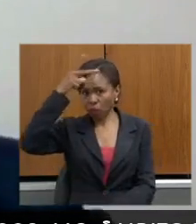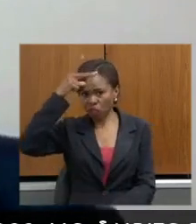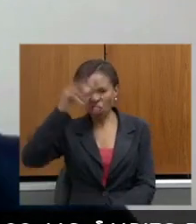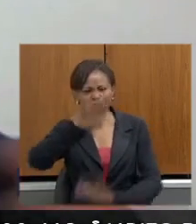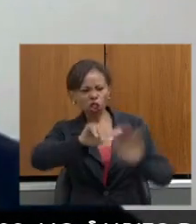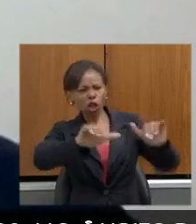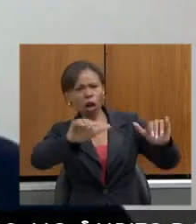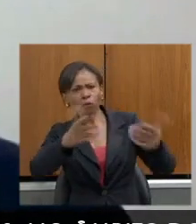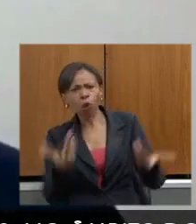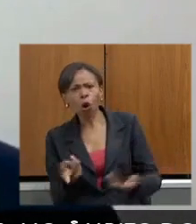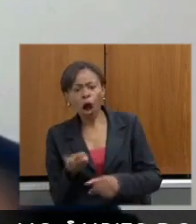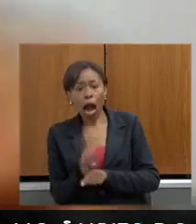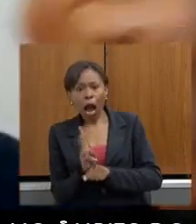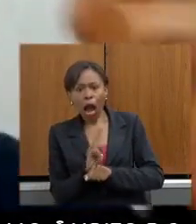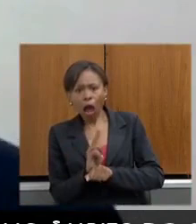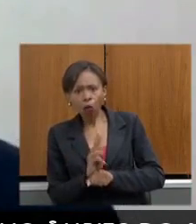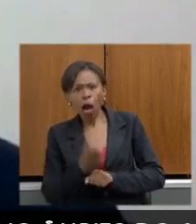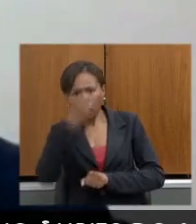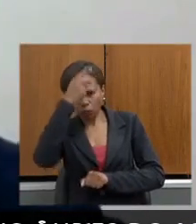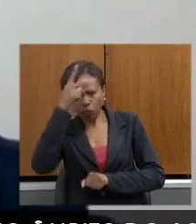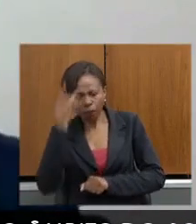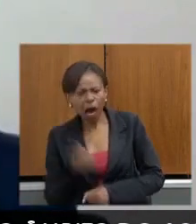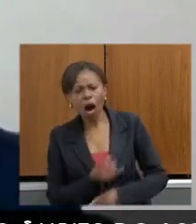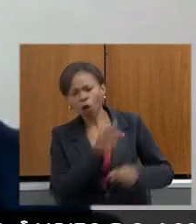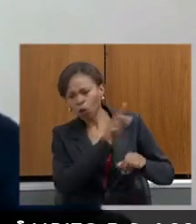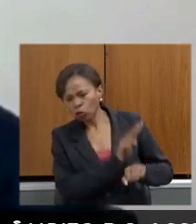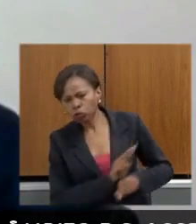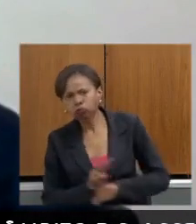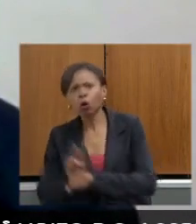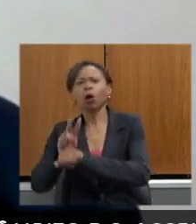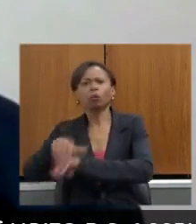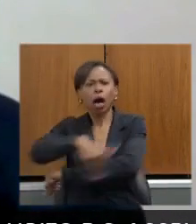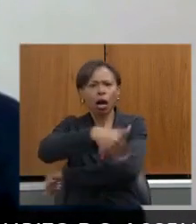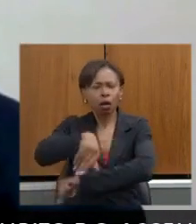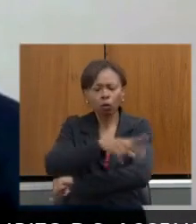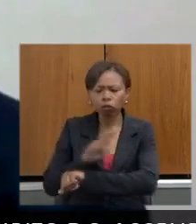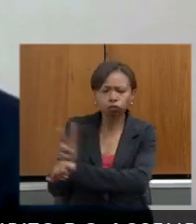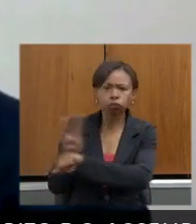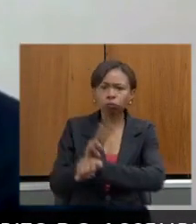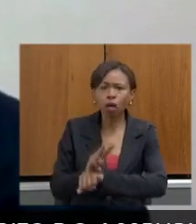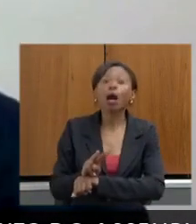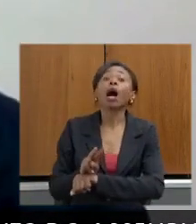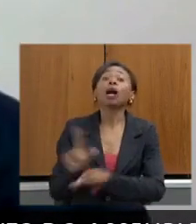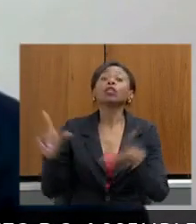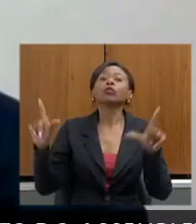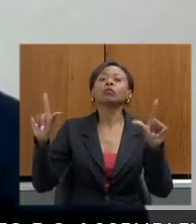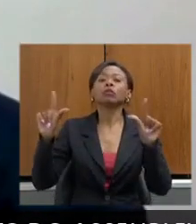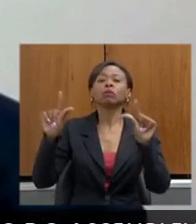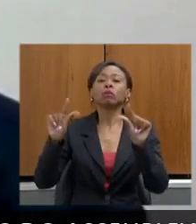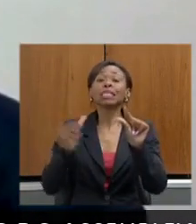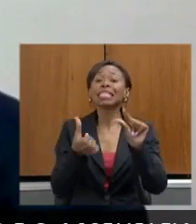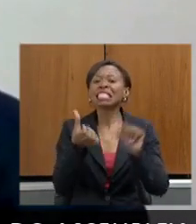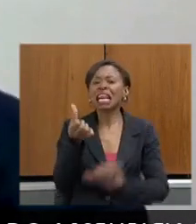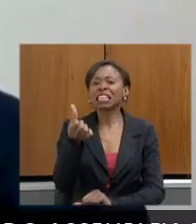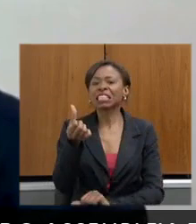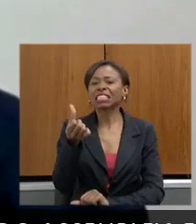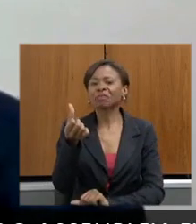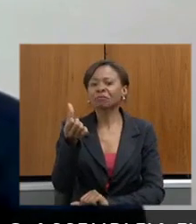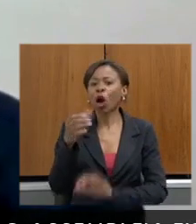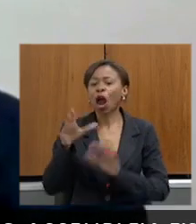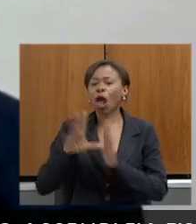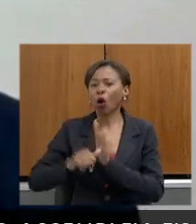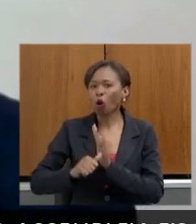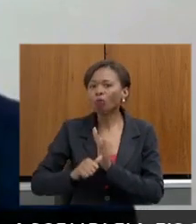motor monitoramento urbano do a guarda municipal na rua caiu para seis por mês eu